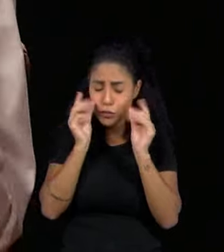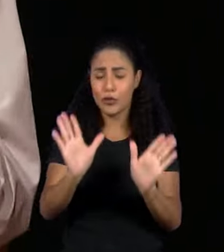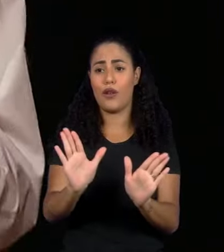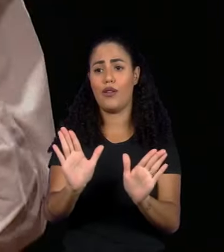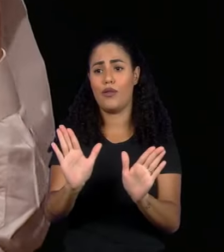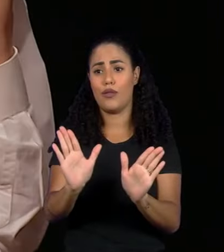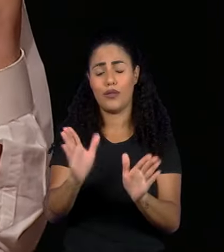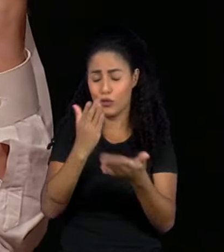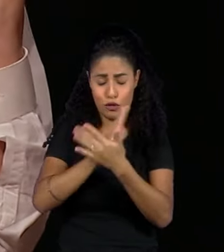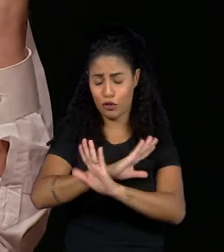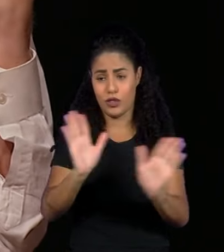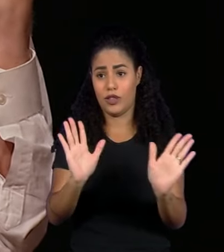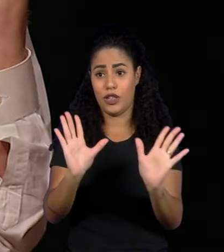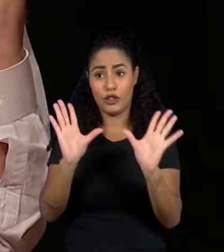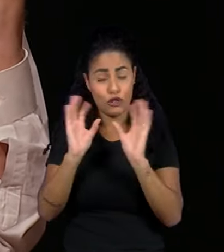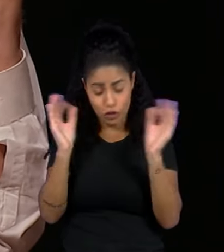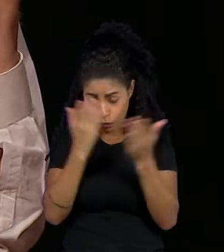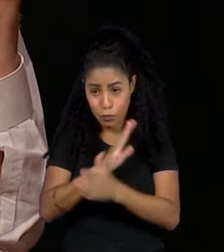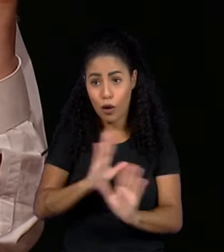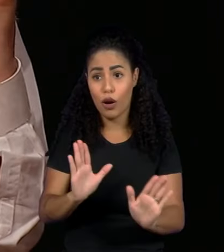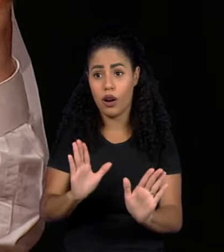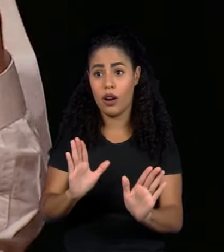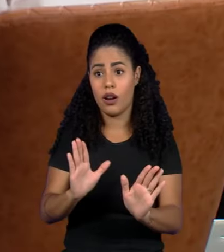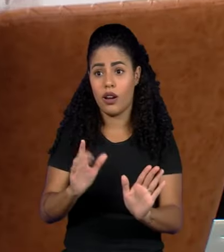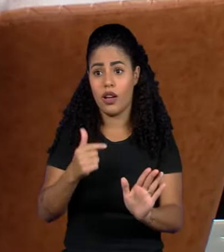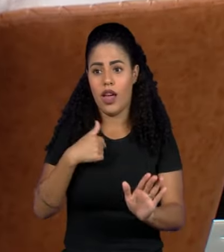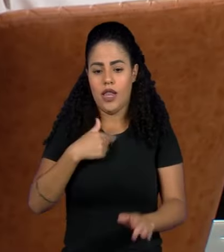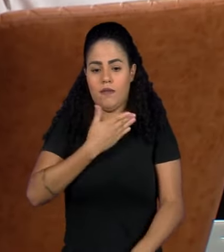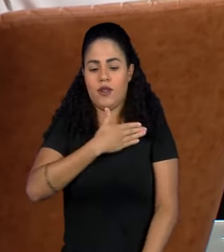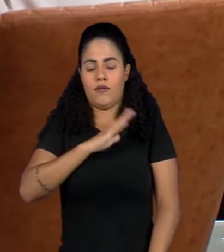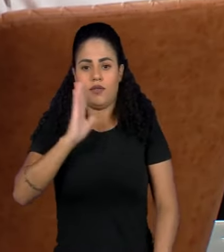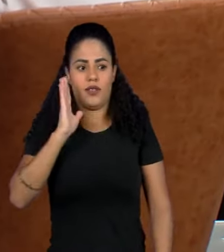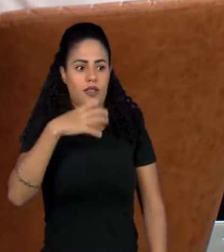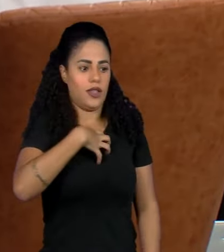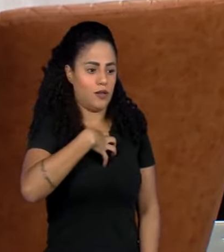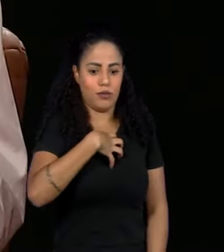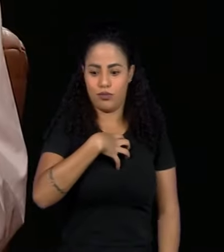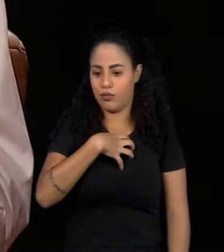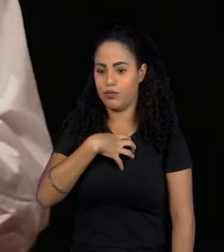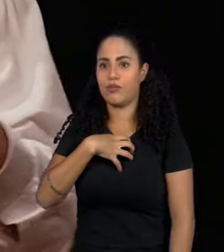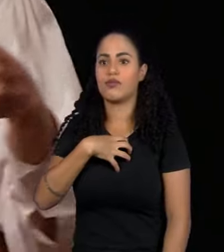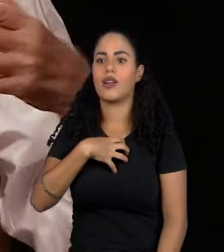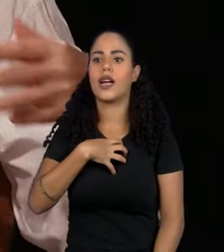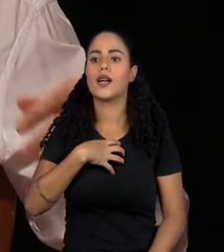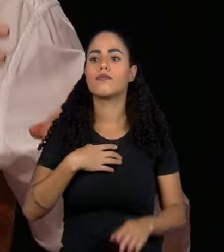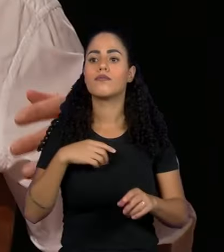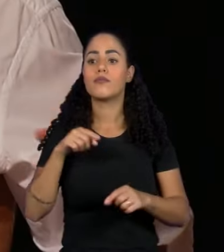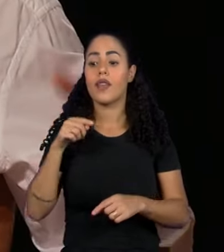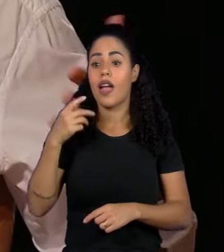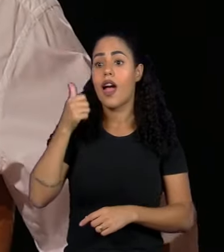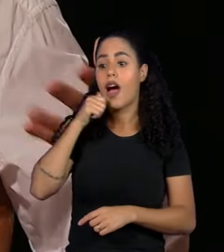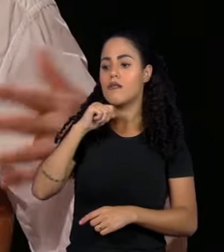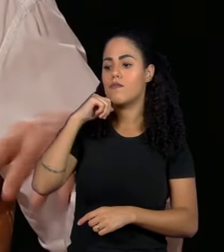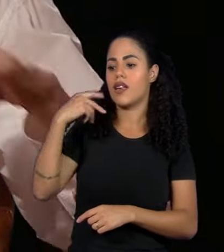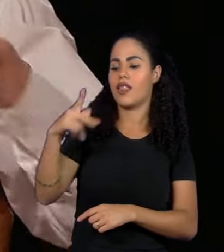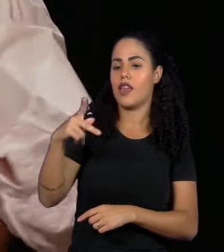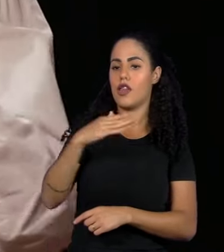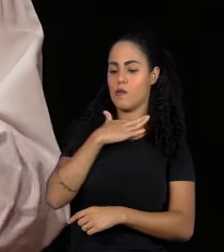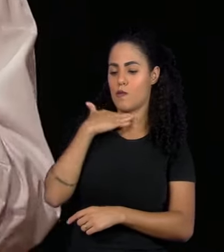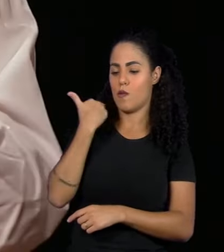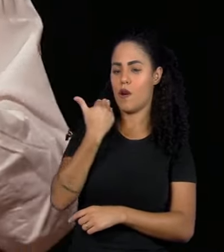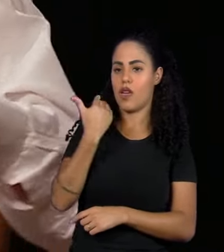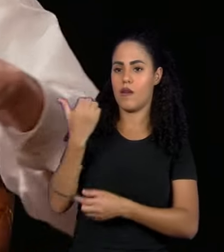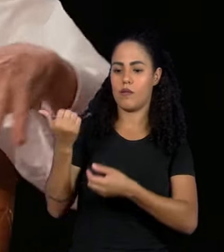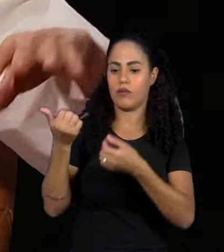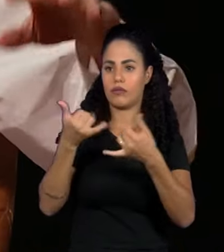porque ele tinha até preconceito, né? Tanto que quando a irmã dele morreu, ele até escreveu umas coisas contra